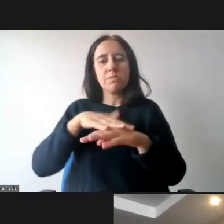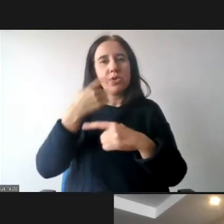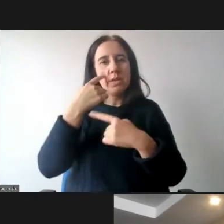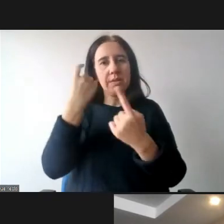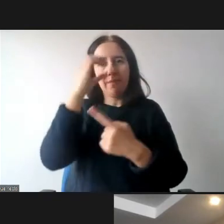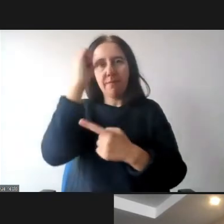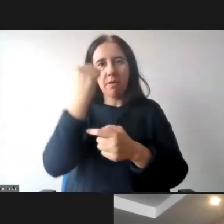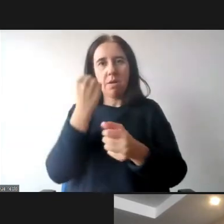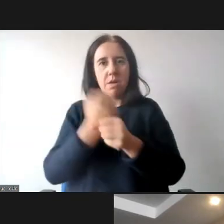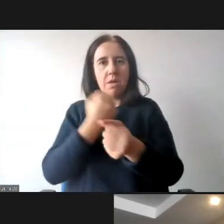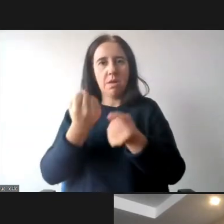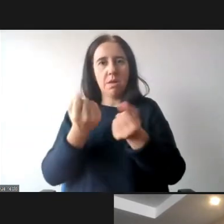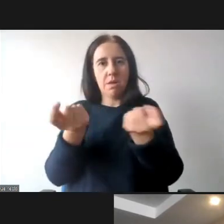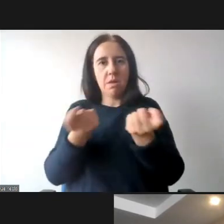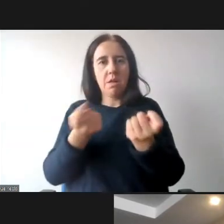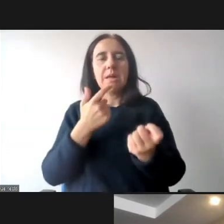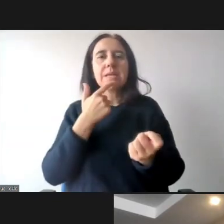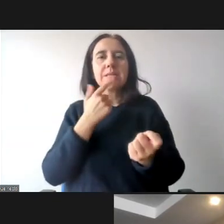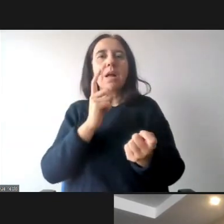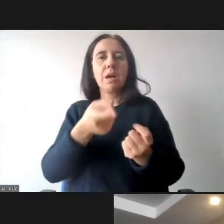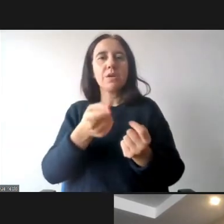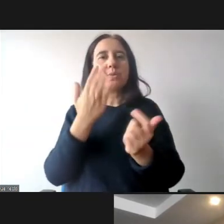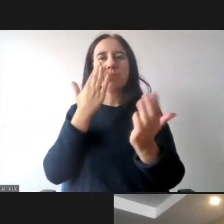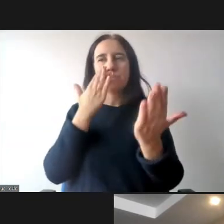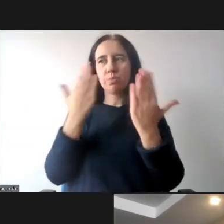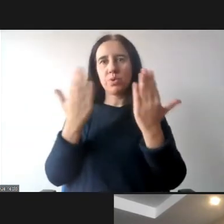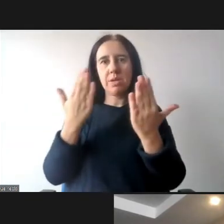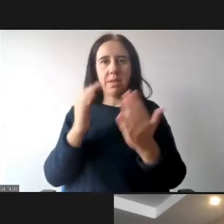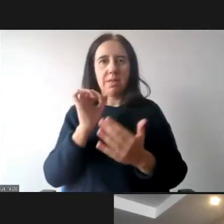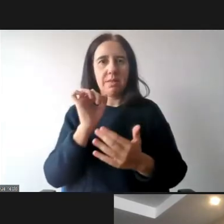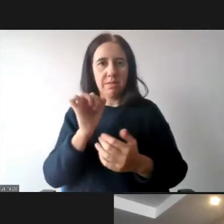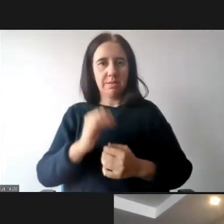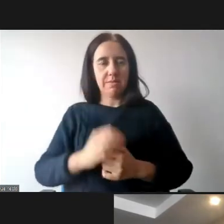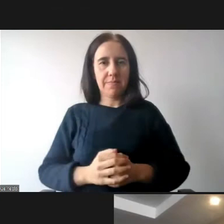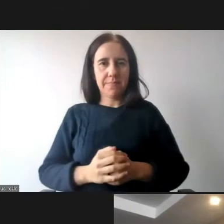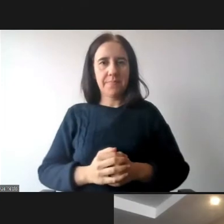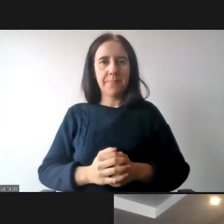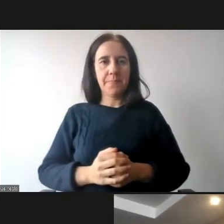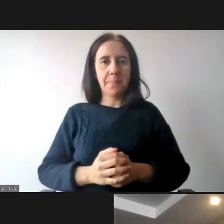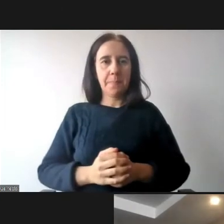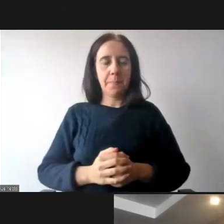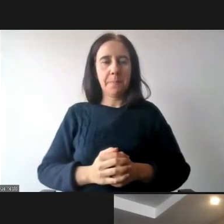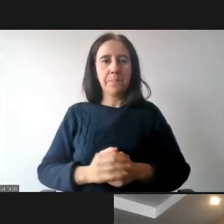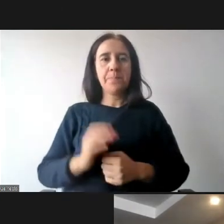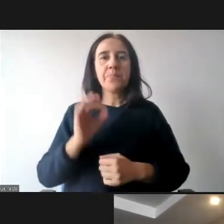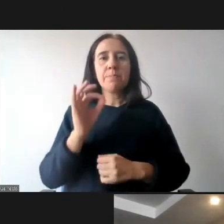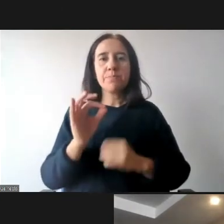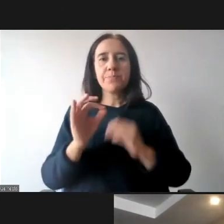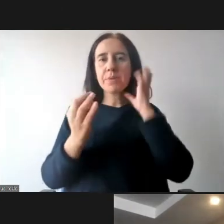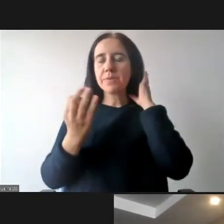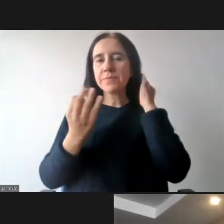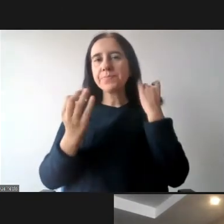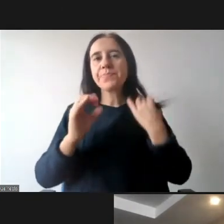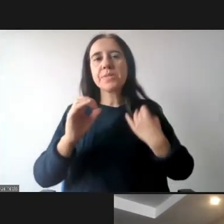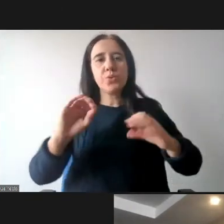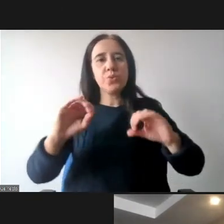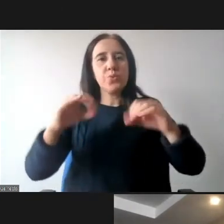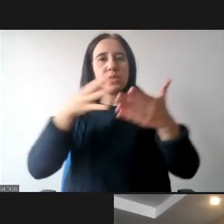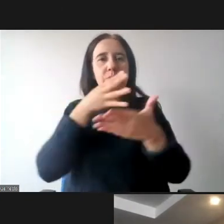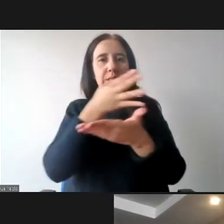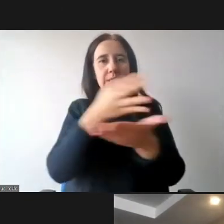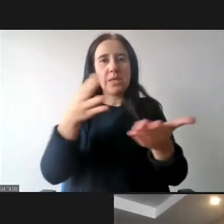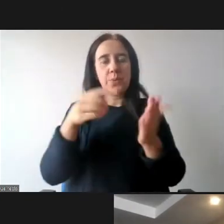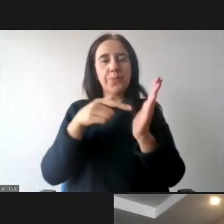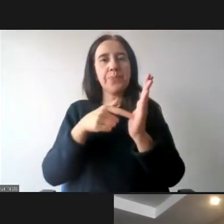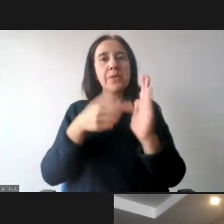o princípio da proporcionalidade. Em termos ainda introdutórios, é um princípio que exige